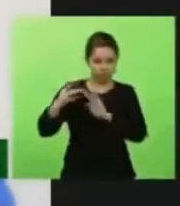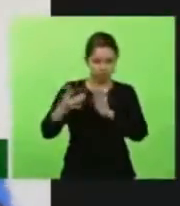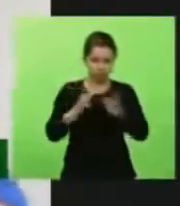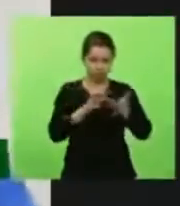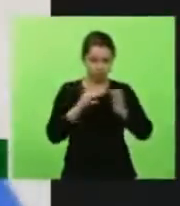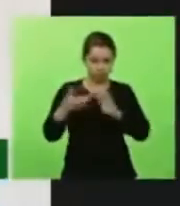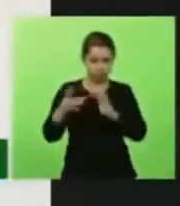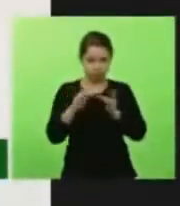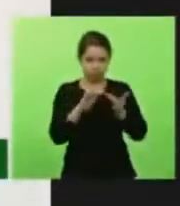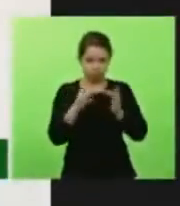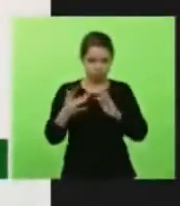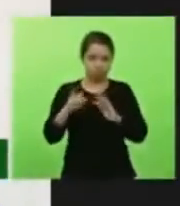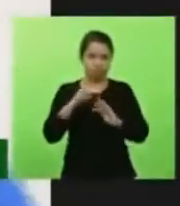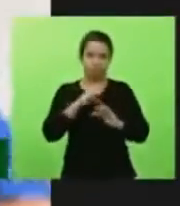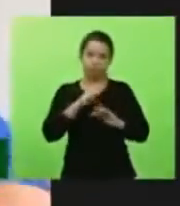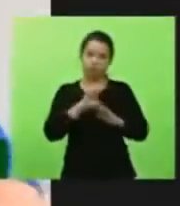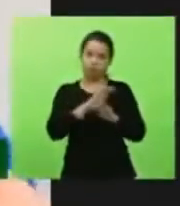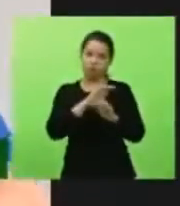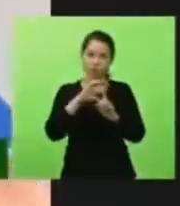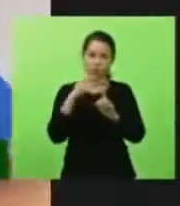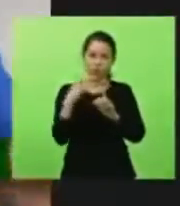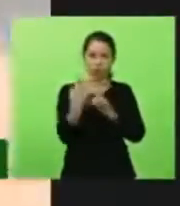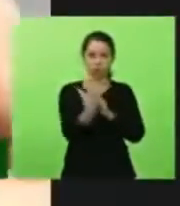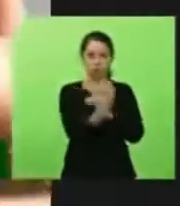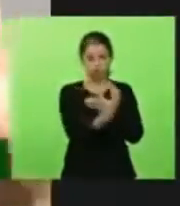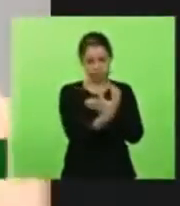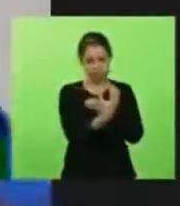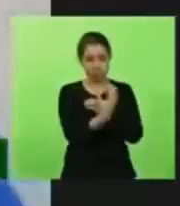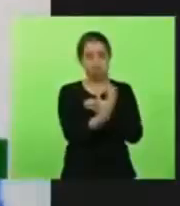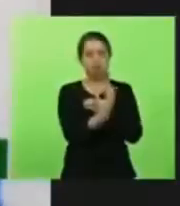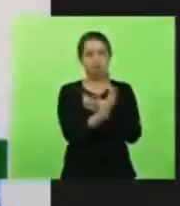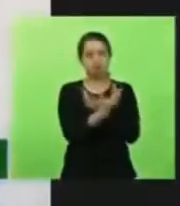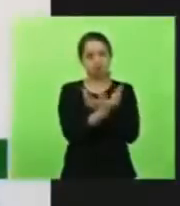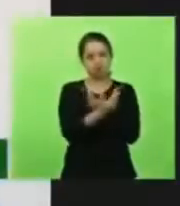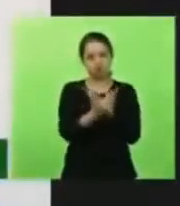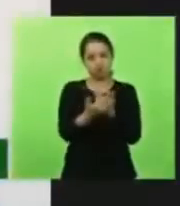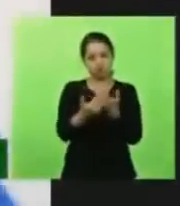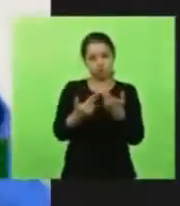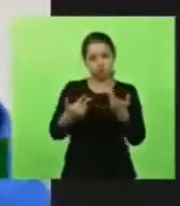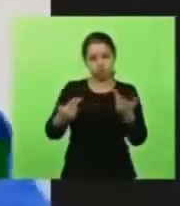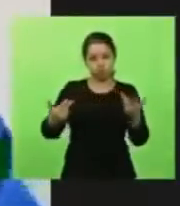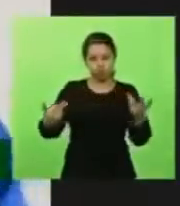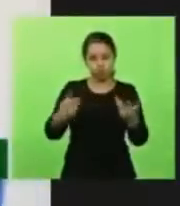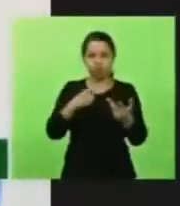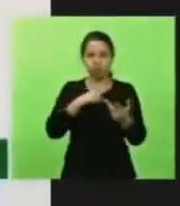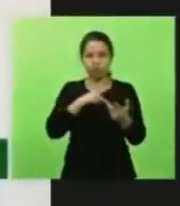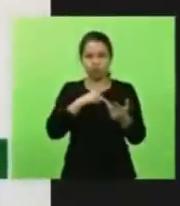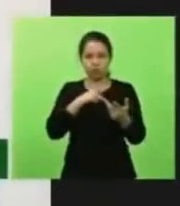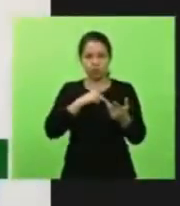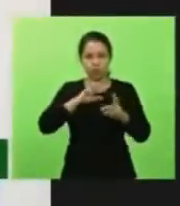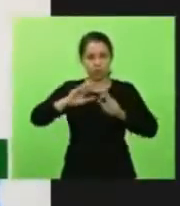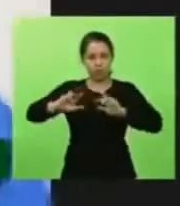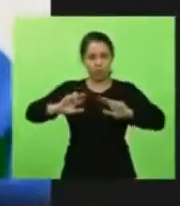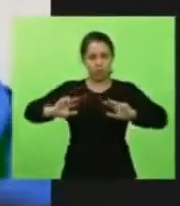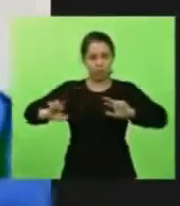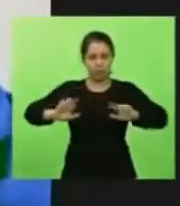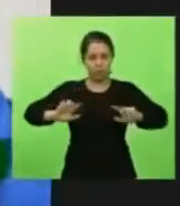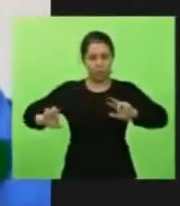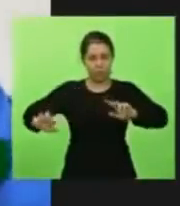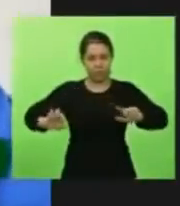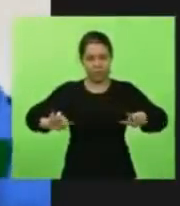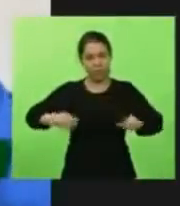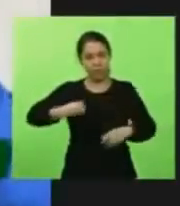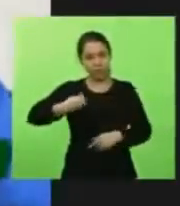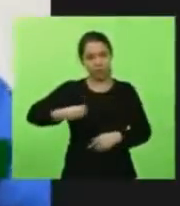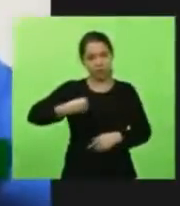comunidade com uma diversidade enorme de espécies e